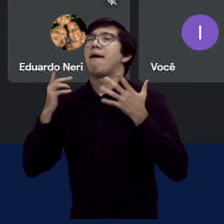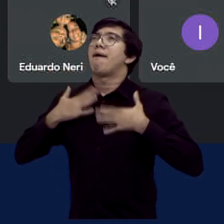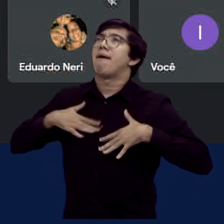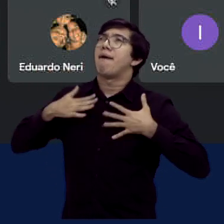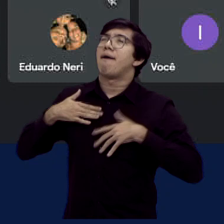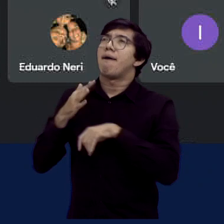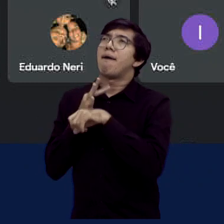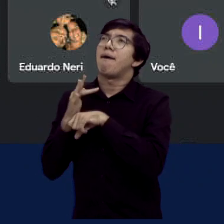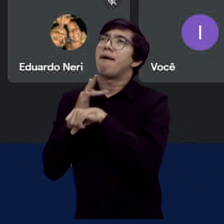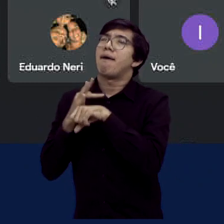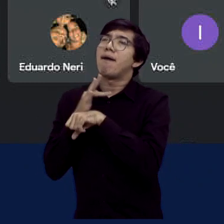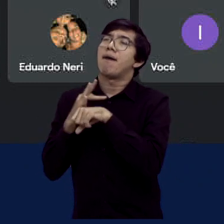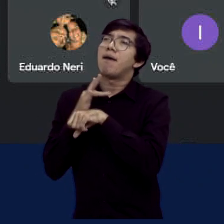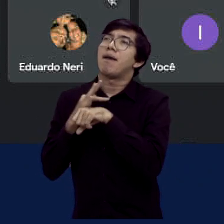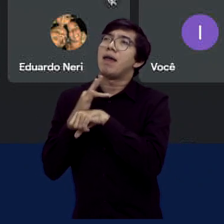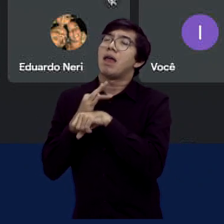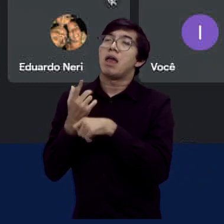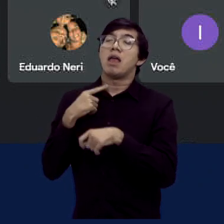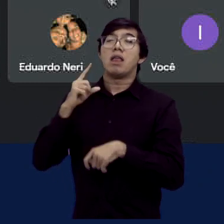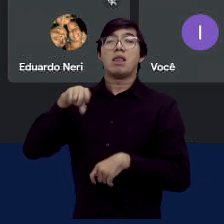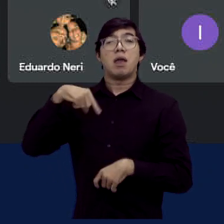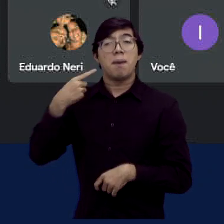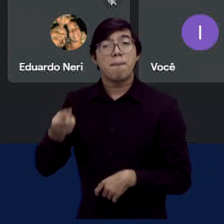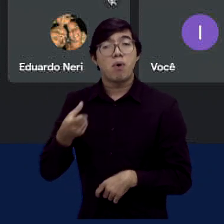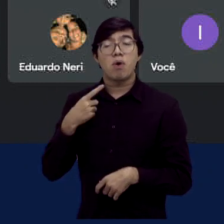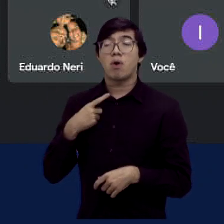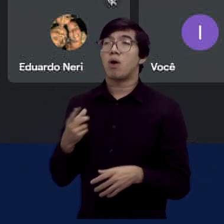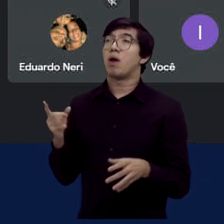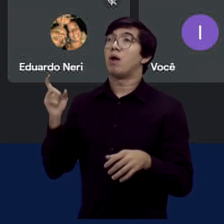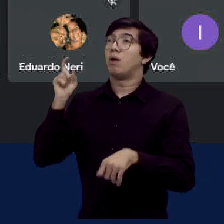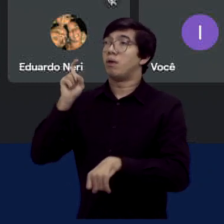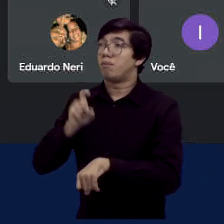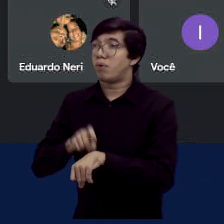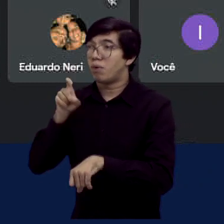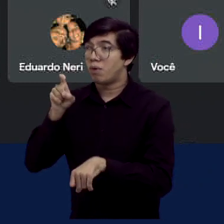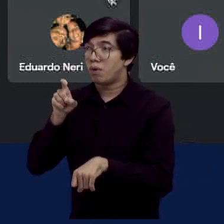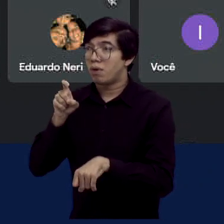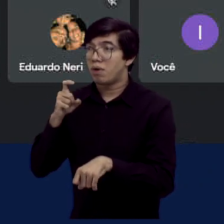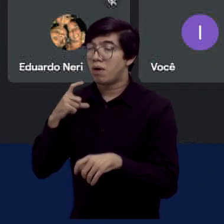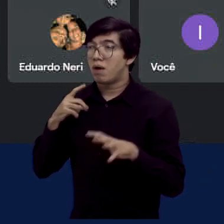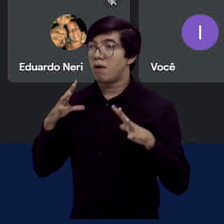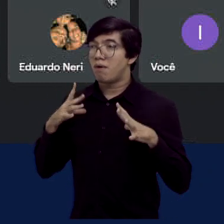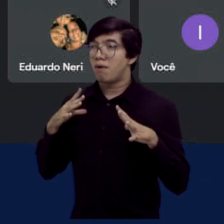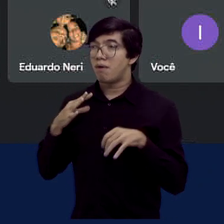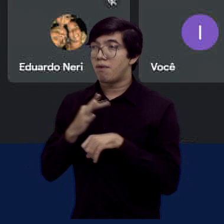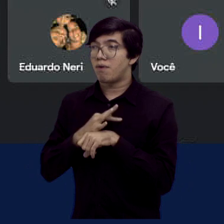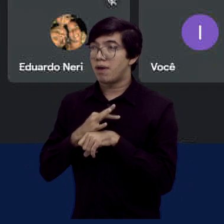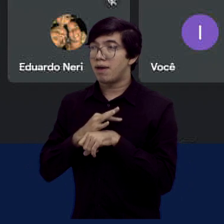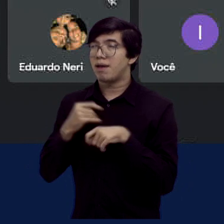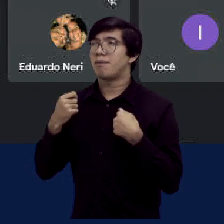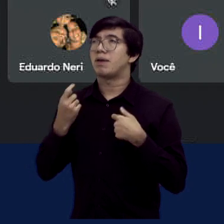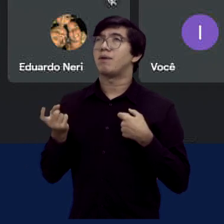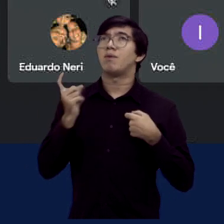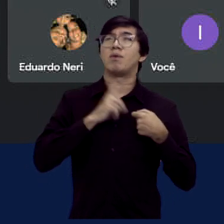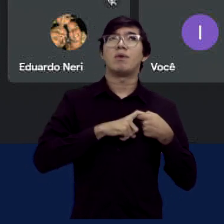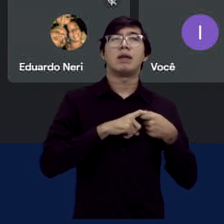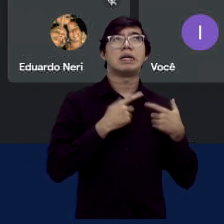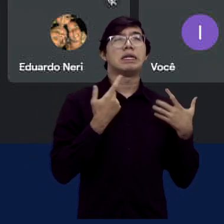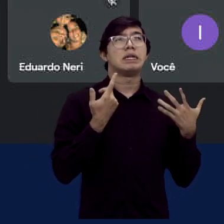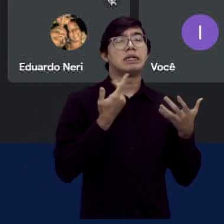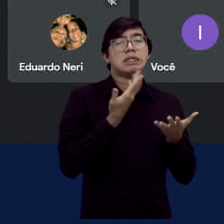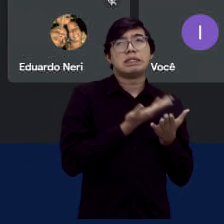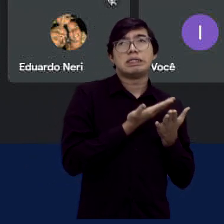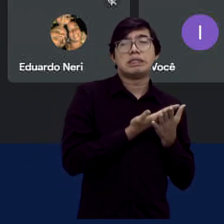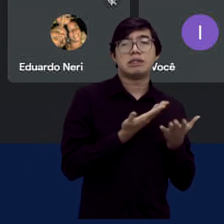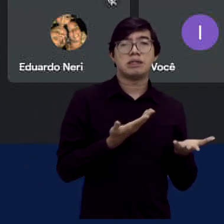do que se foi, do que passou. É isso mesmo. É isso mesmo. Às vezes a gente é atropelado por uma rotina,